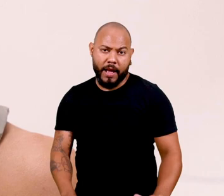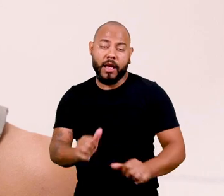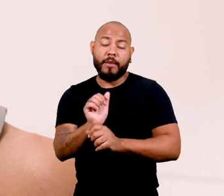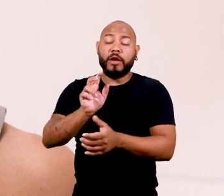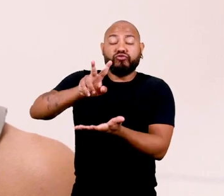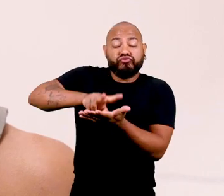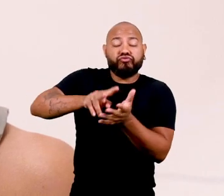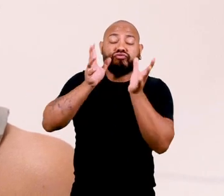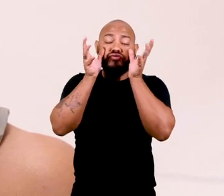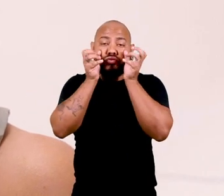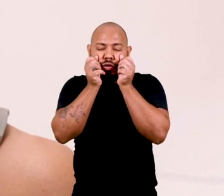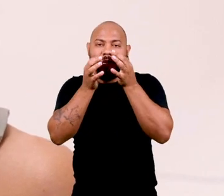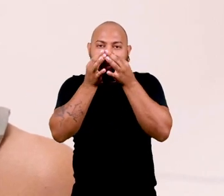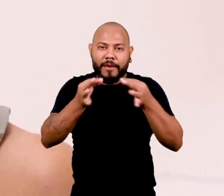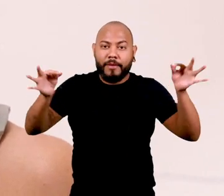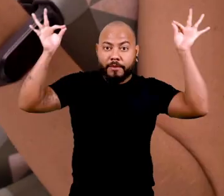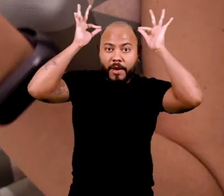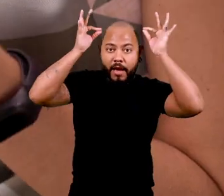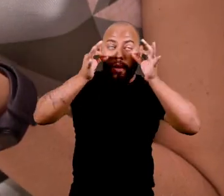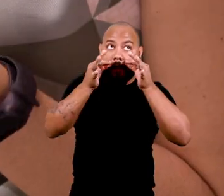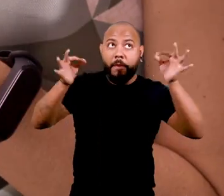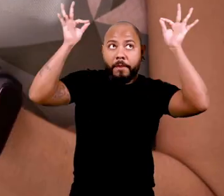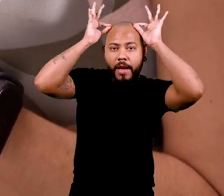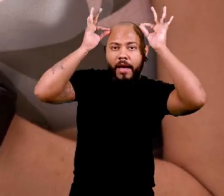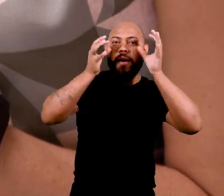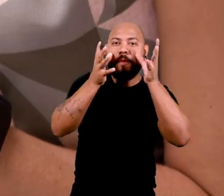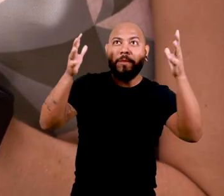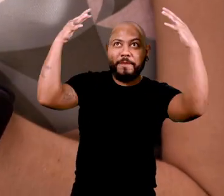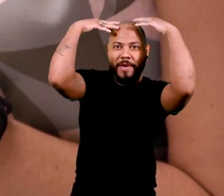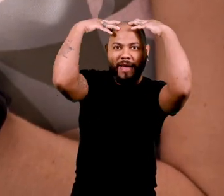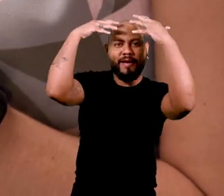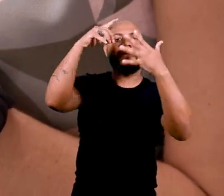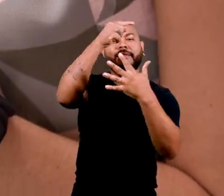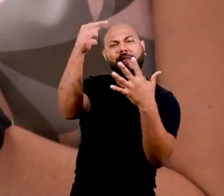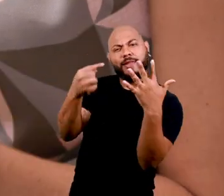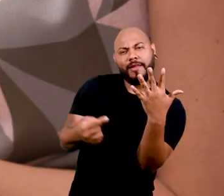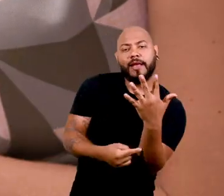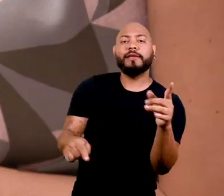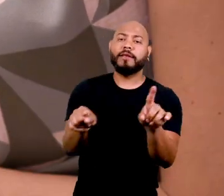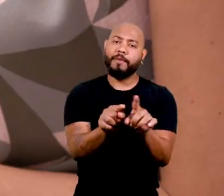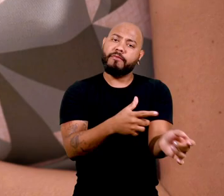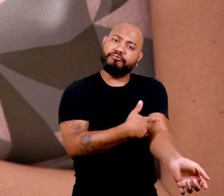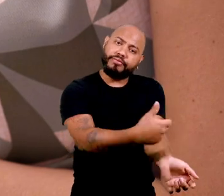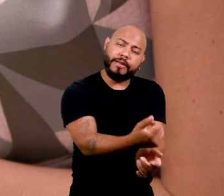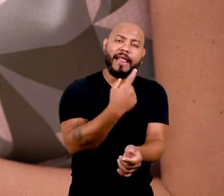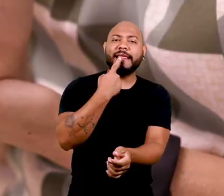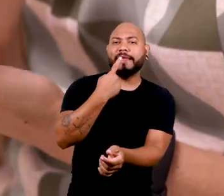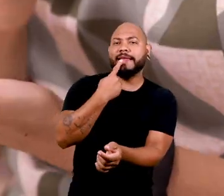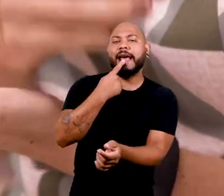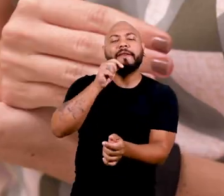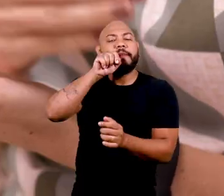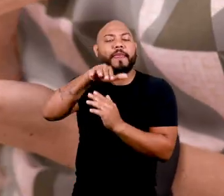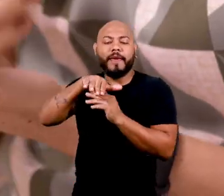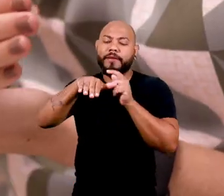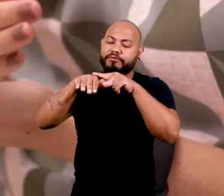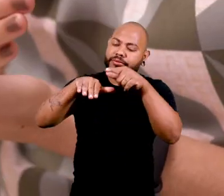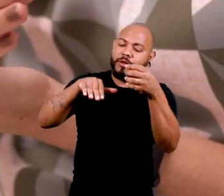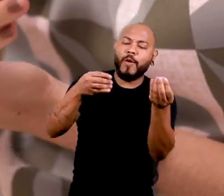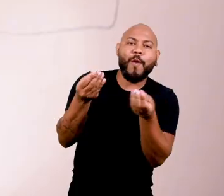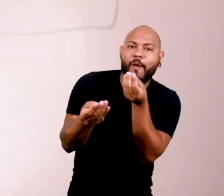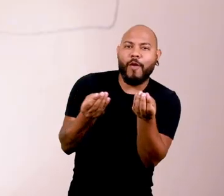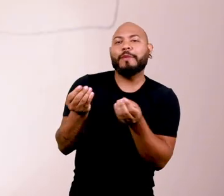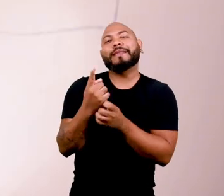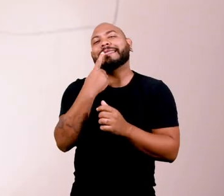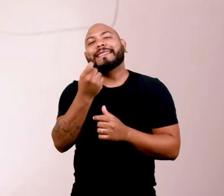no laboratório fazendo uma polissonografia. No dia seguinte, a gente fazia coleta de saliva e de sangue e administrava a substância, que podia ser ayahuasca ou